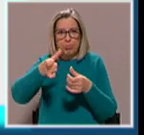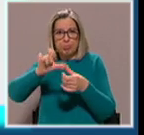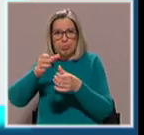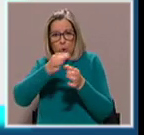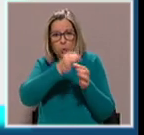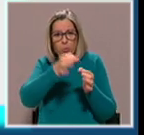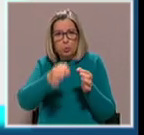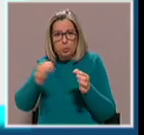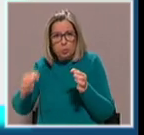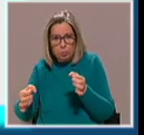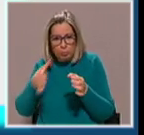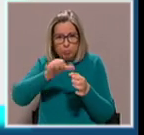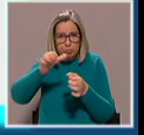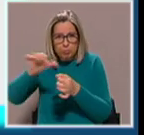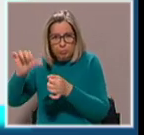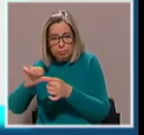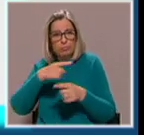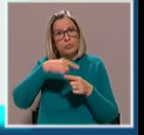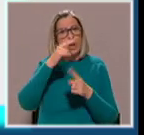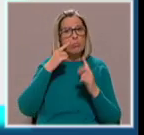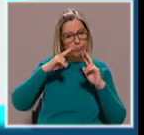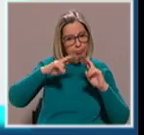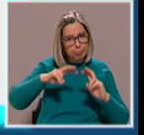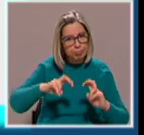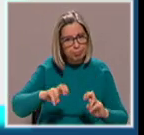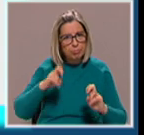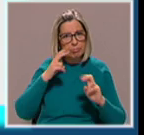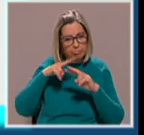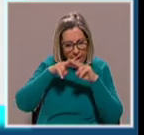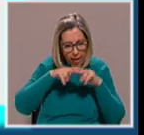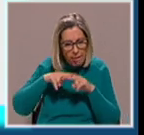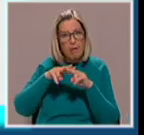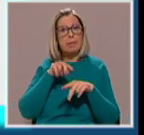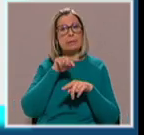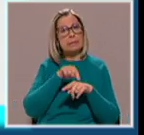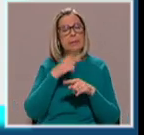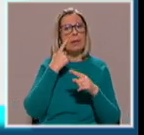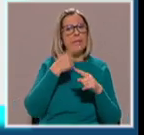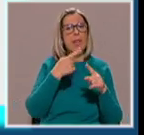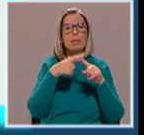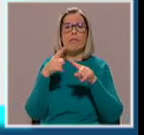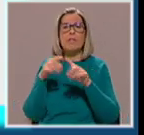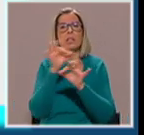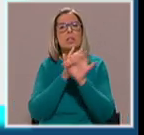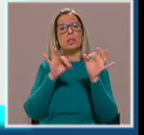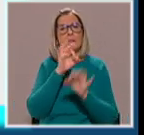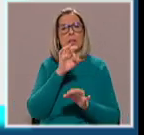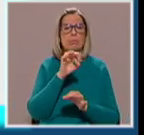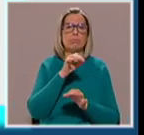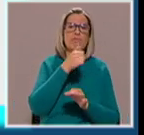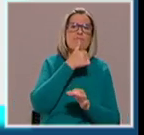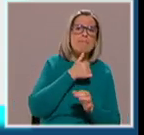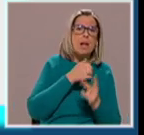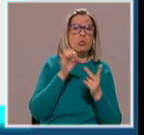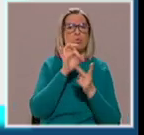tubos e analisado. Nessa análise, verifica-se o número de células sanguíneas, eritrócitos, leucócitos e